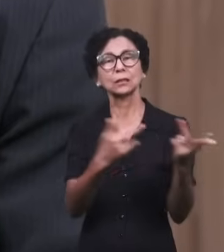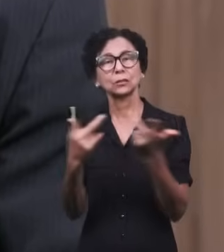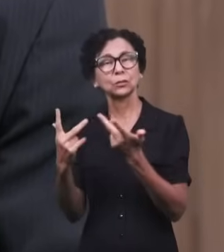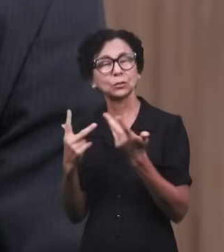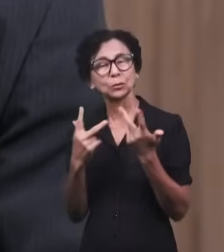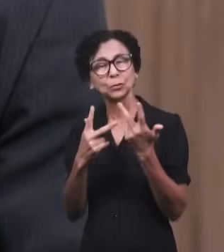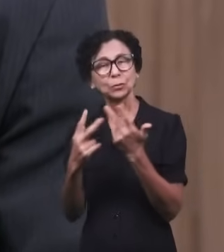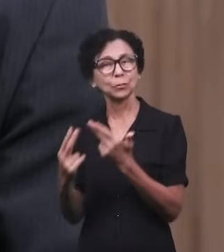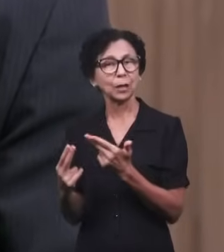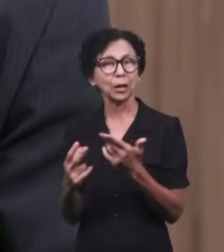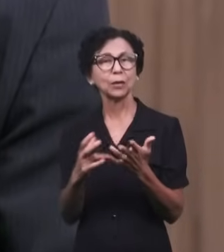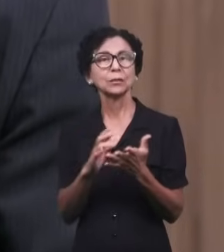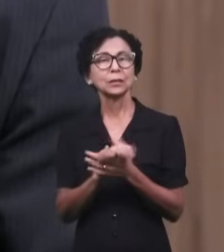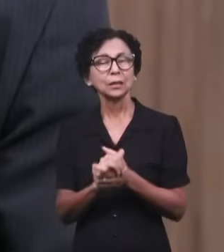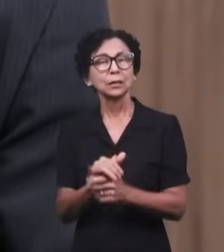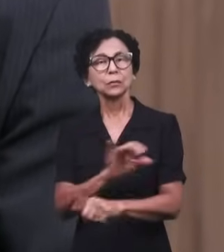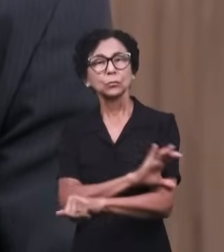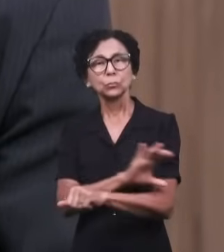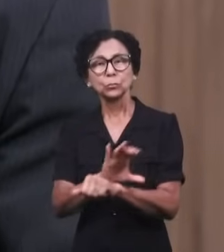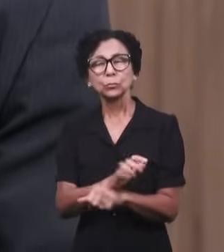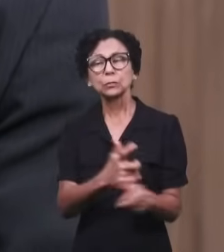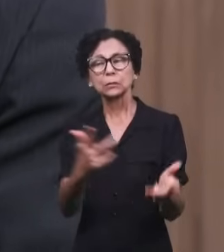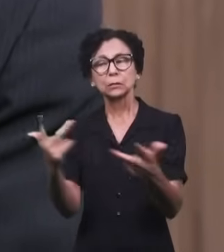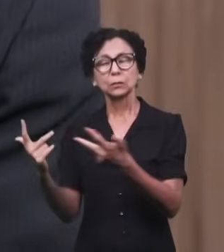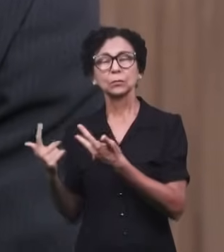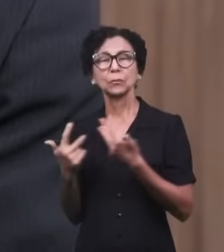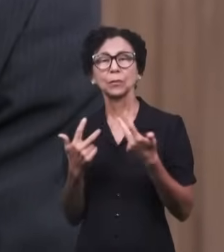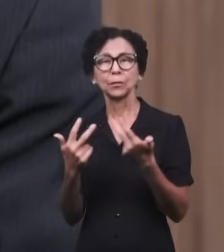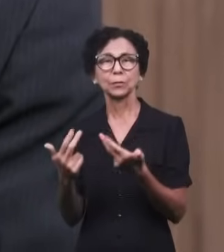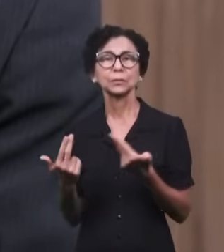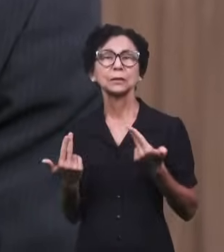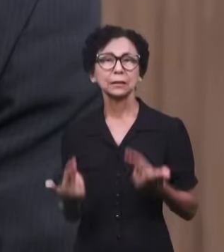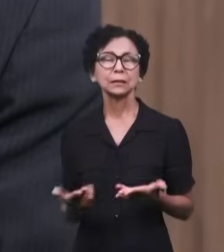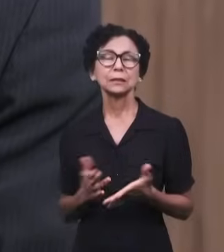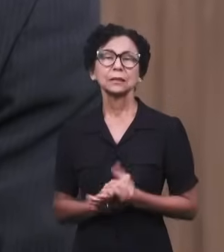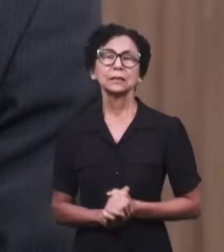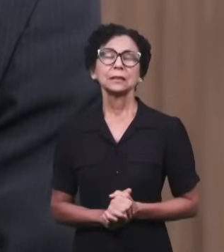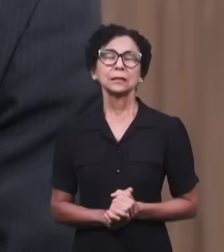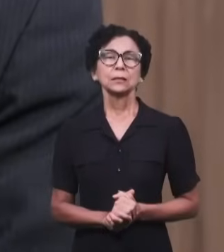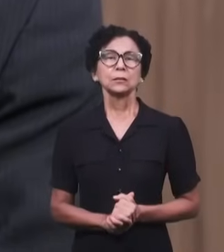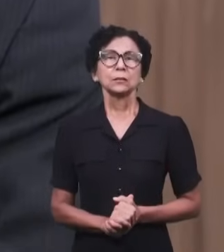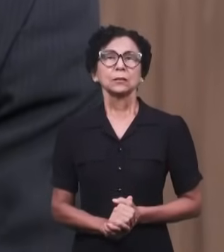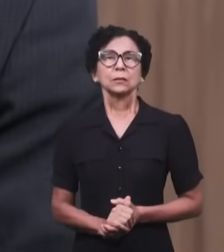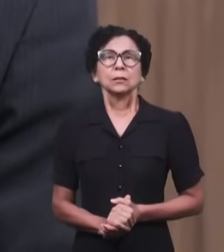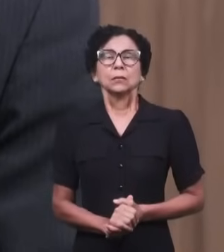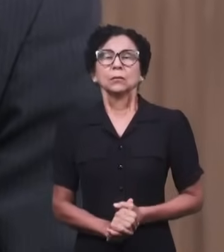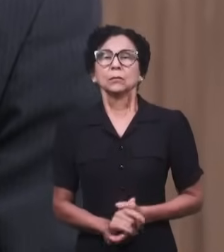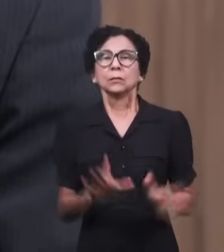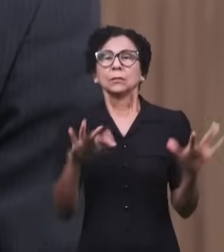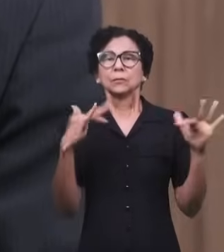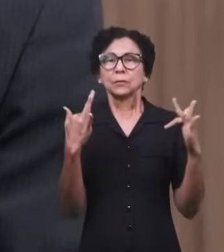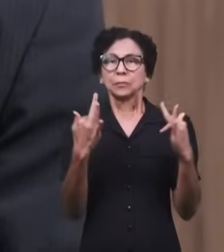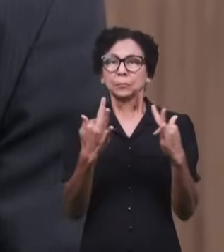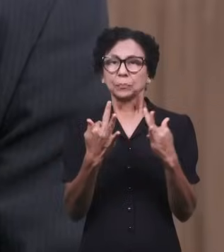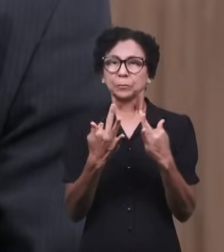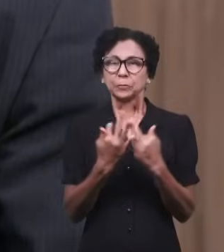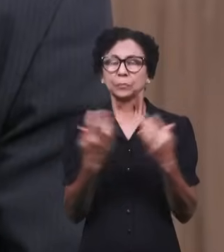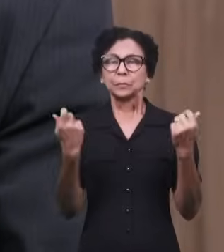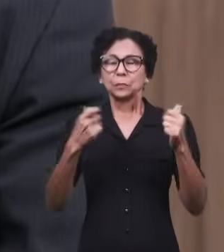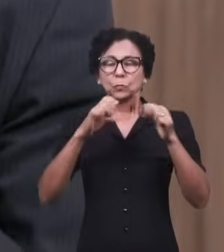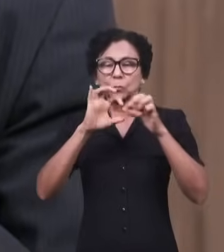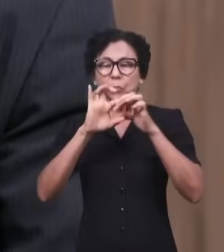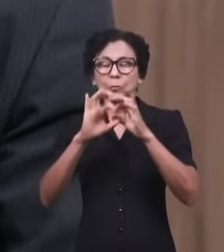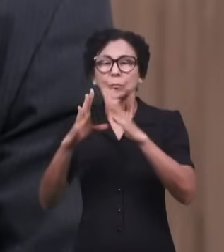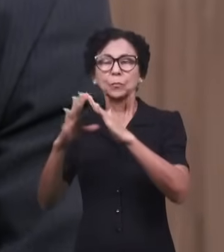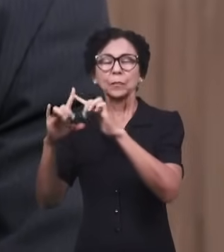tipo de corpo. Então a família precisa estar inserida no corpo, porque é no corpo que ela vai, né? É